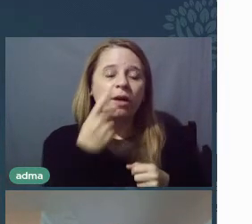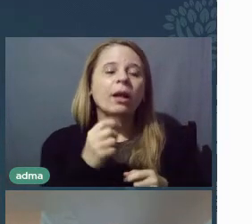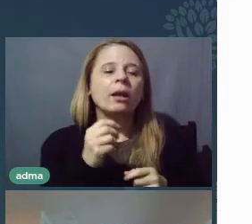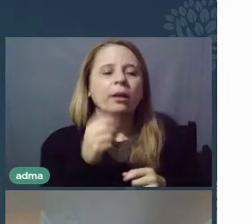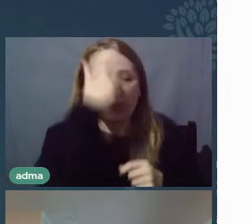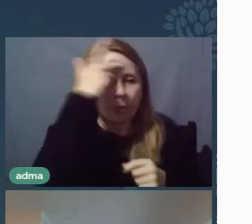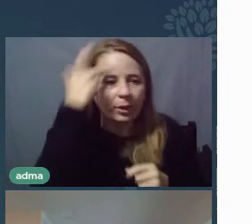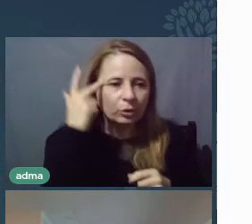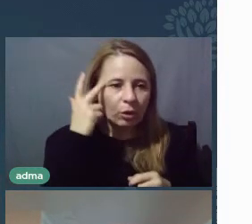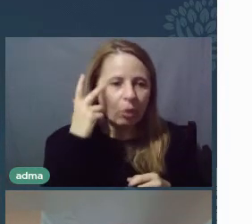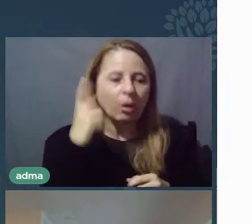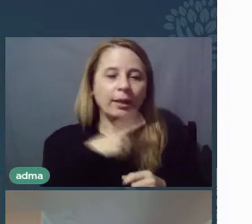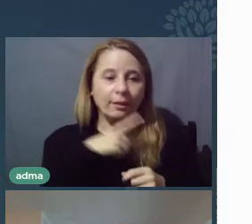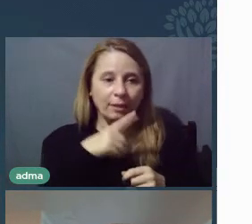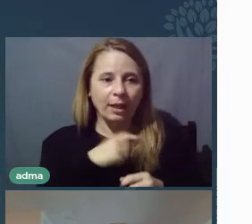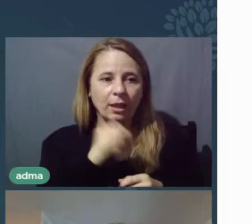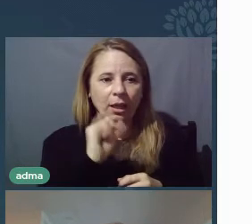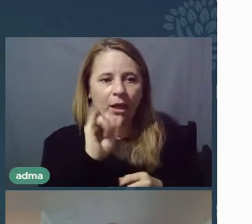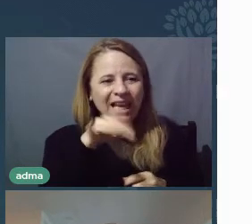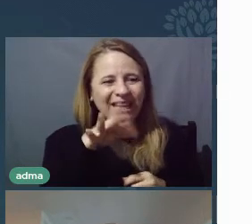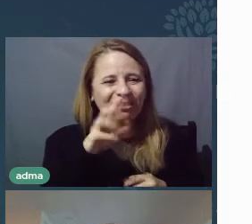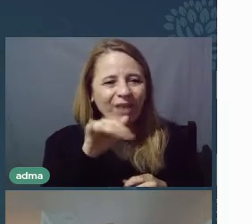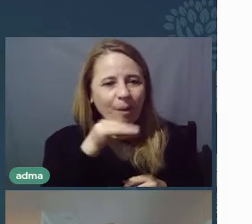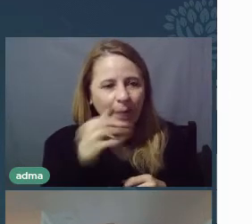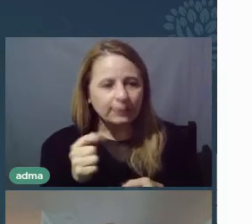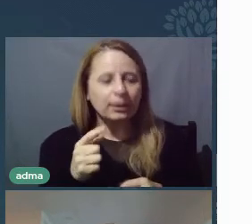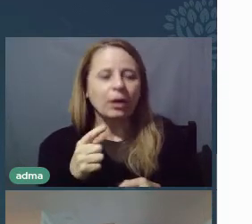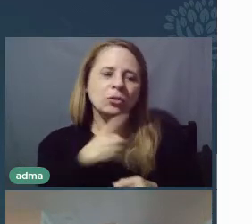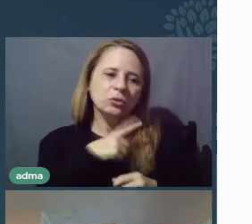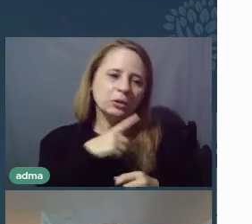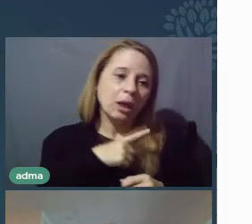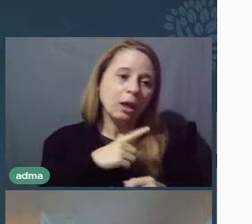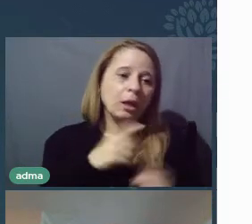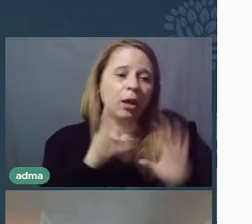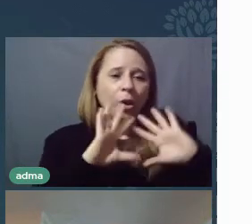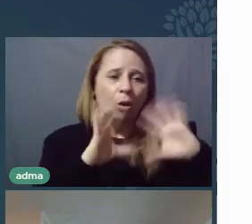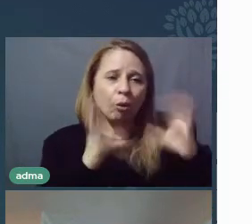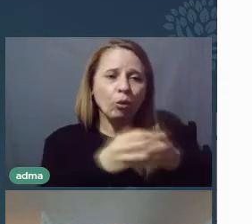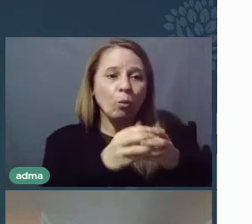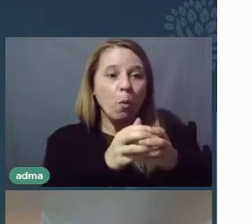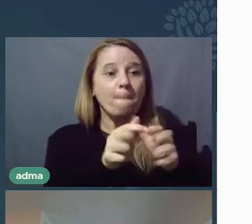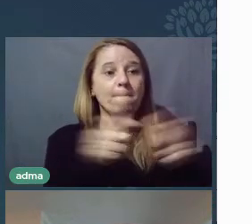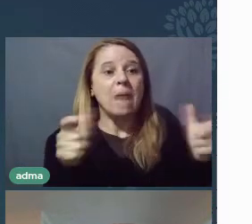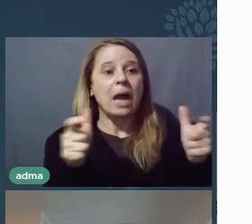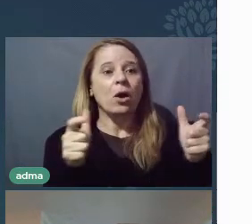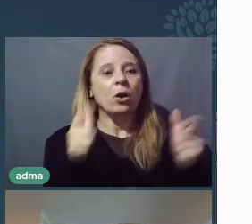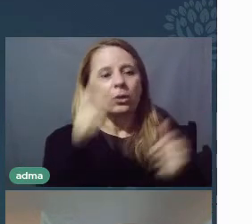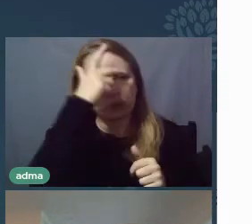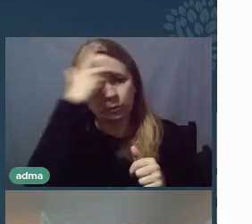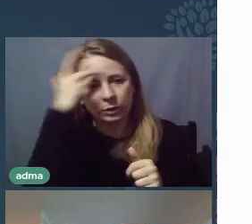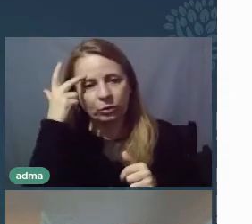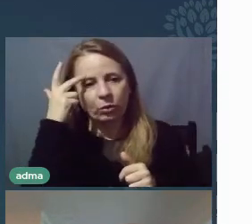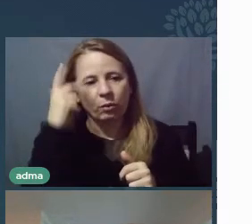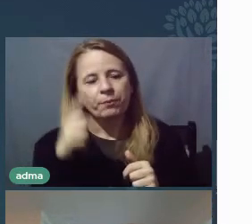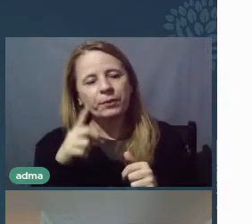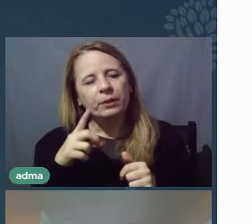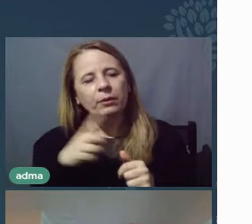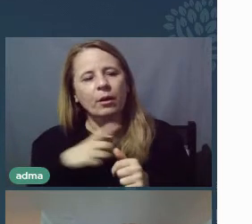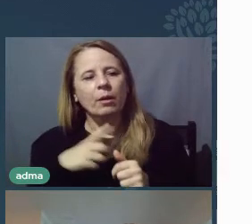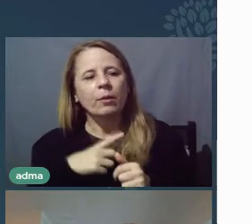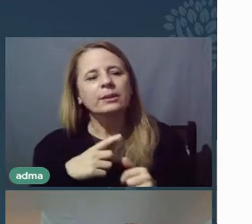uma inflamação de eosinófilo que têm sintomas. São um grupo maior de pessoas. Mas nós também temos pessoas